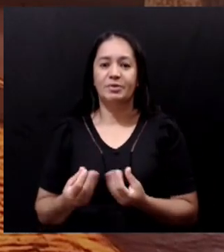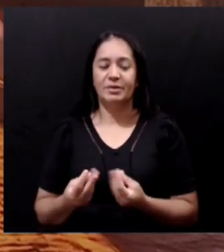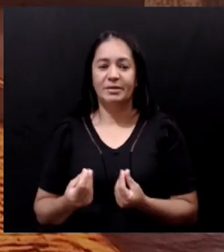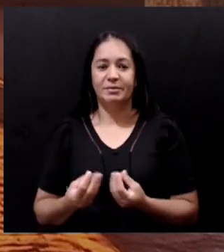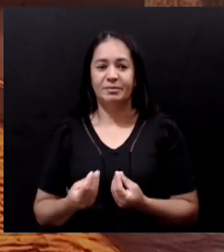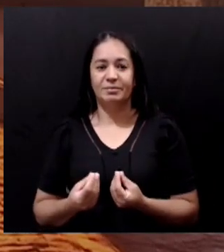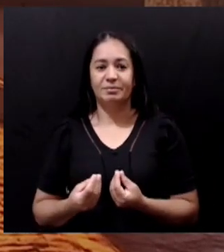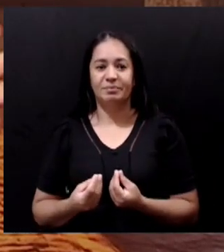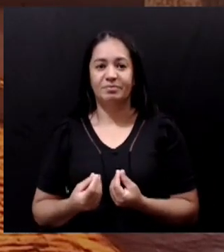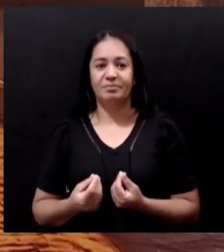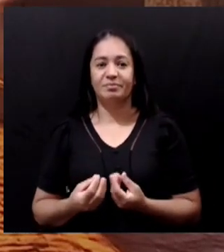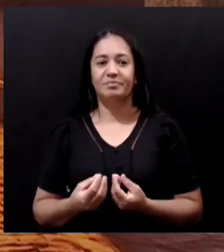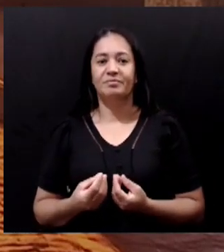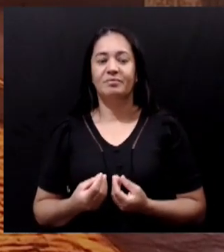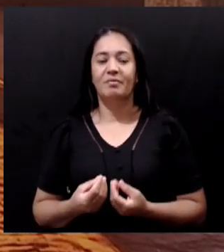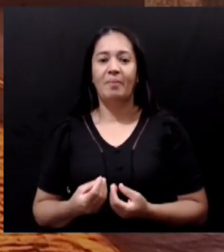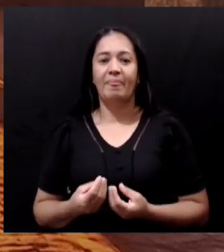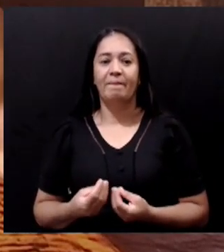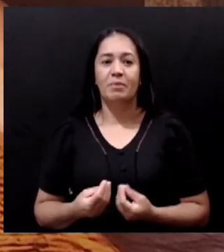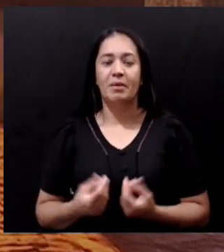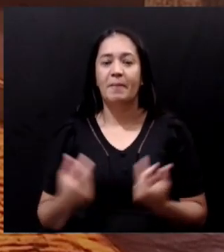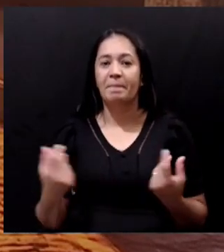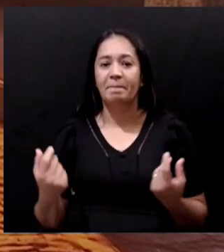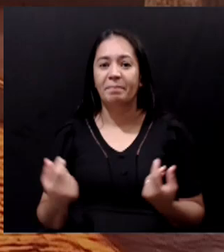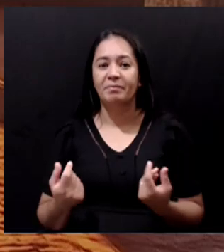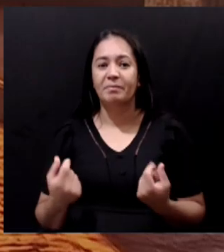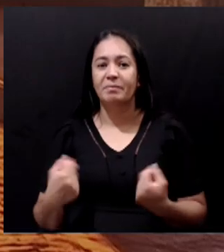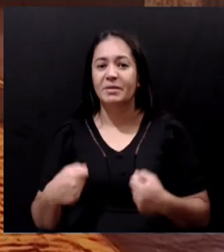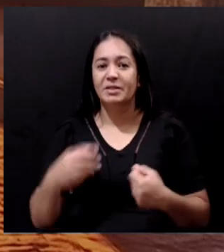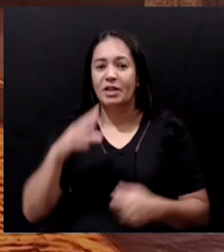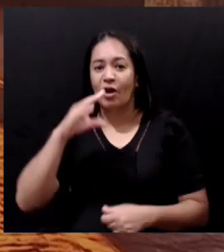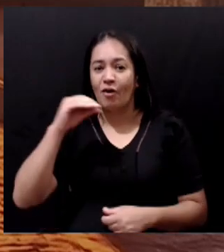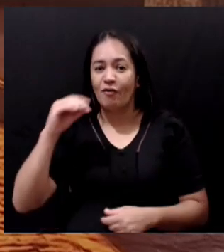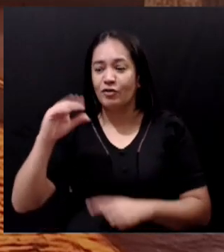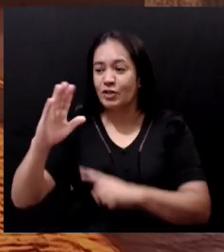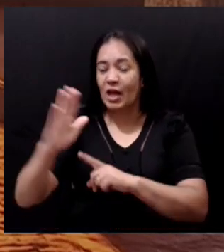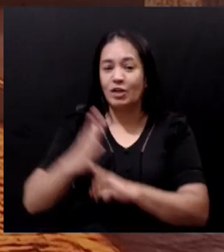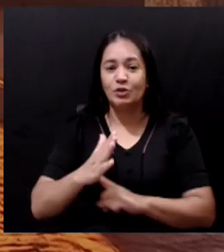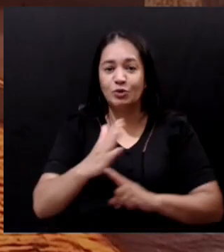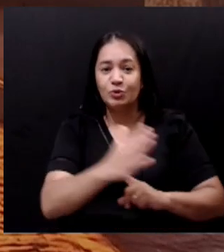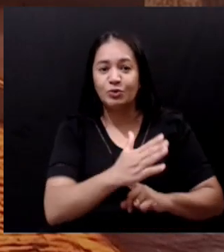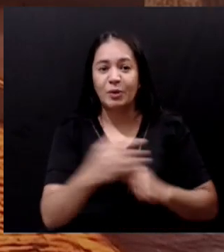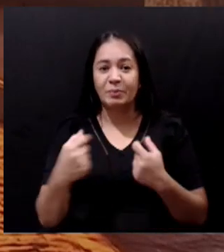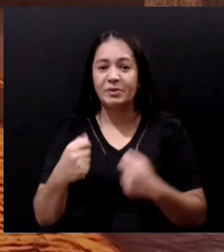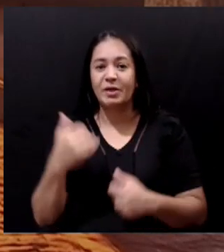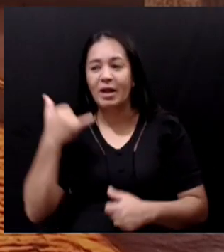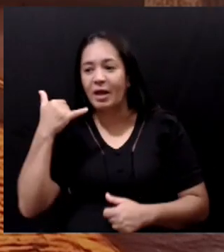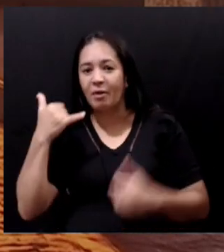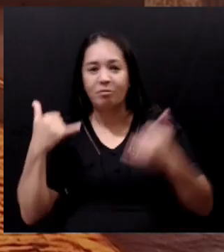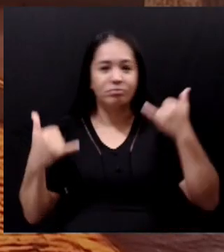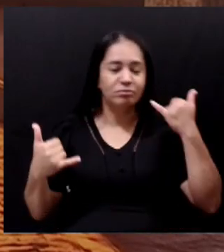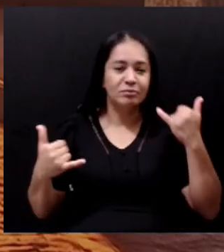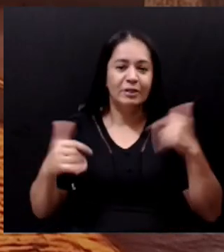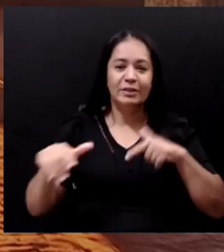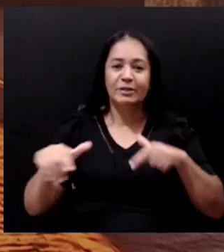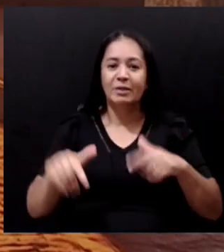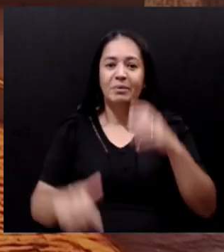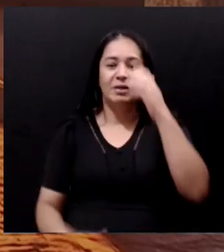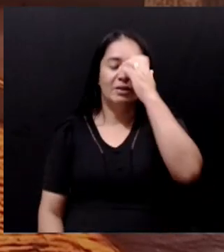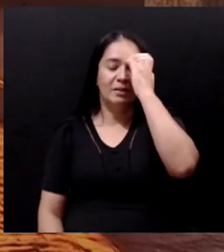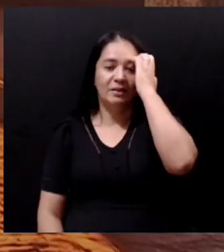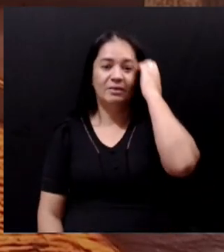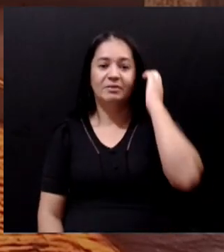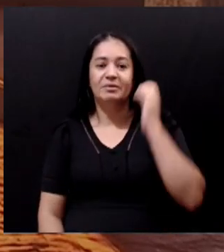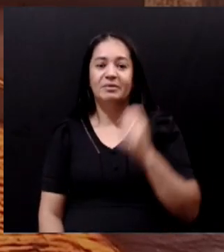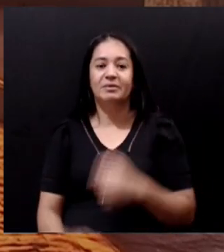de um dia para o outro ter que ter funcionário, ajuda. Ligava pro meu irmão que trabalhava em outro lugar. Minha mãe